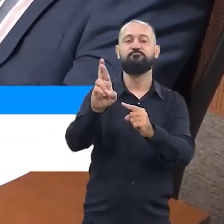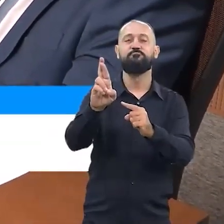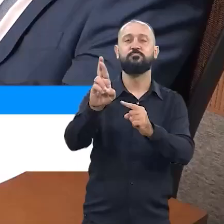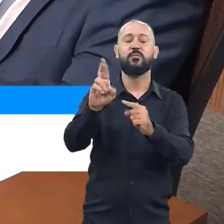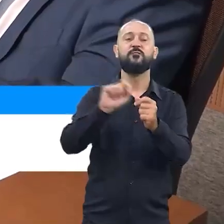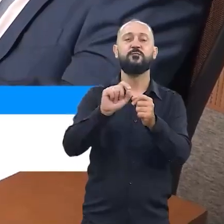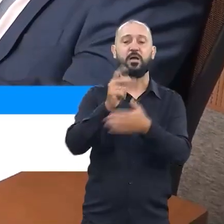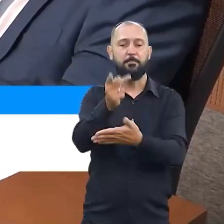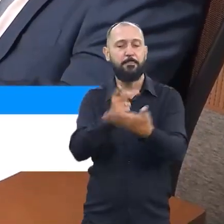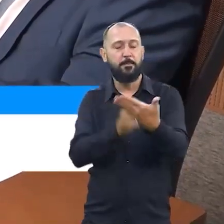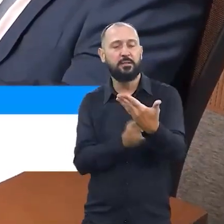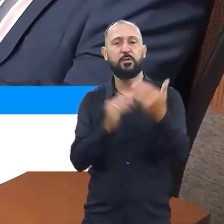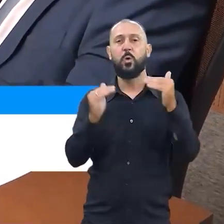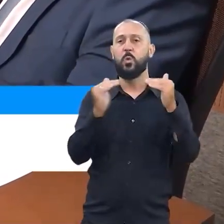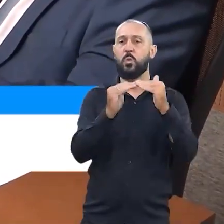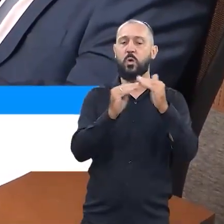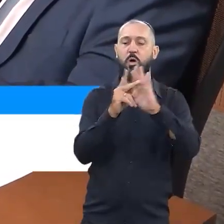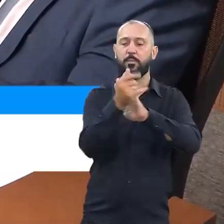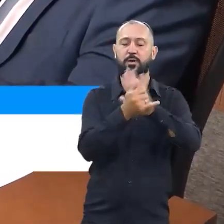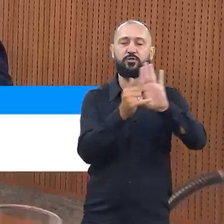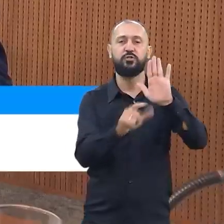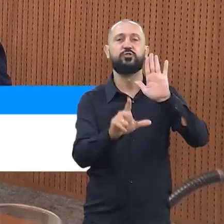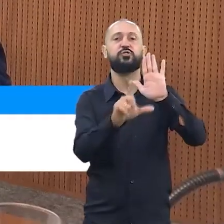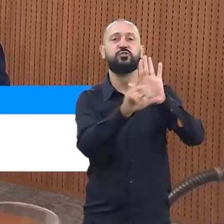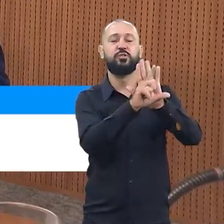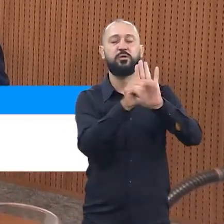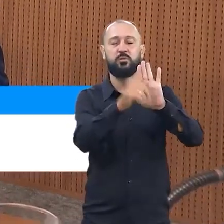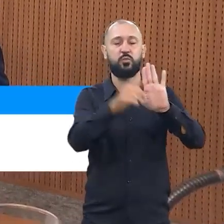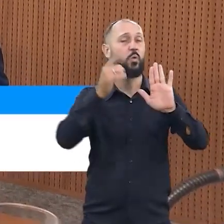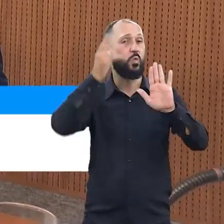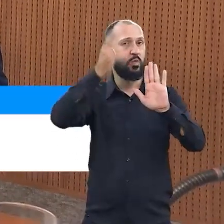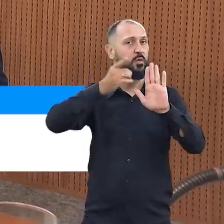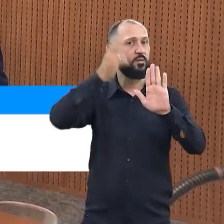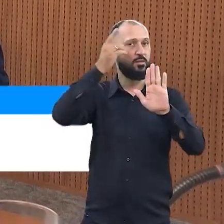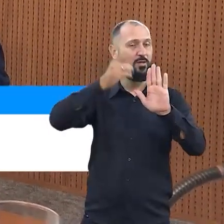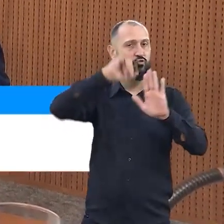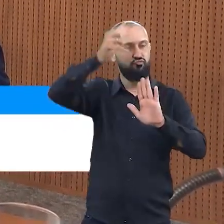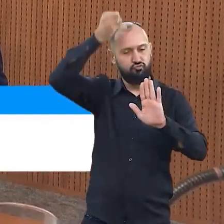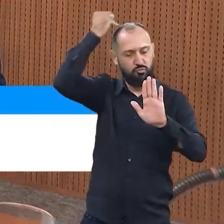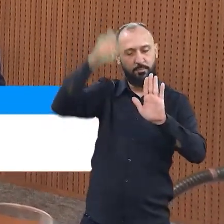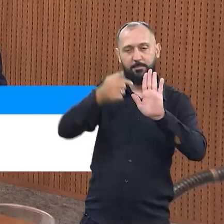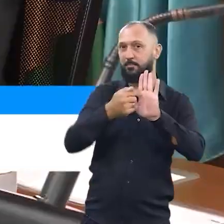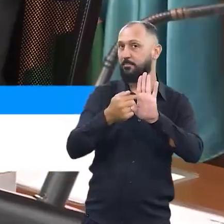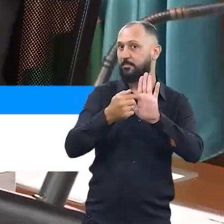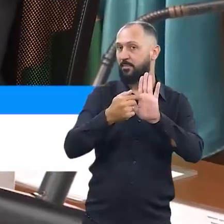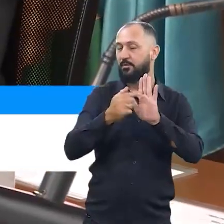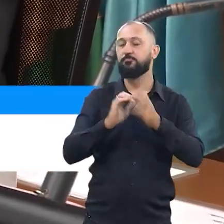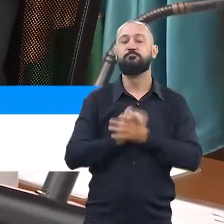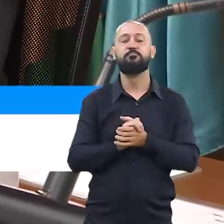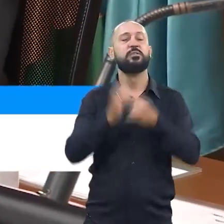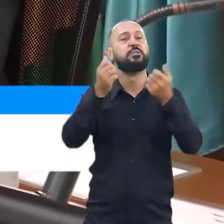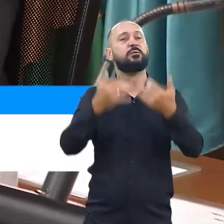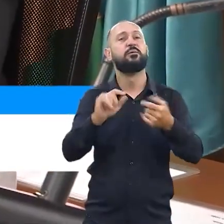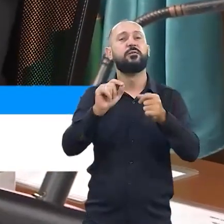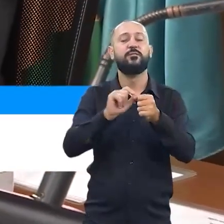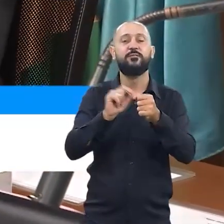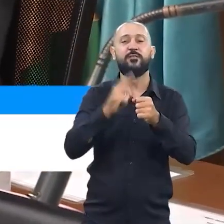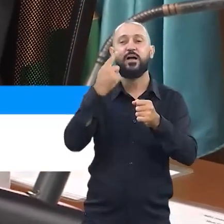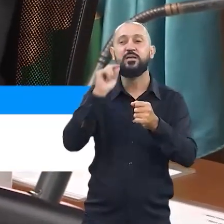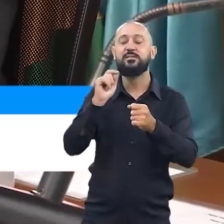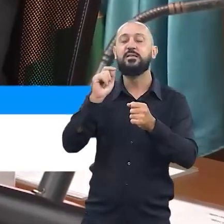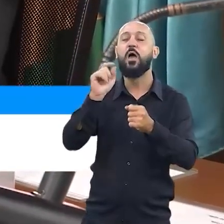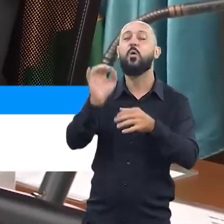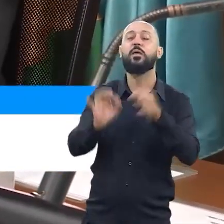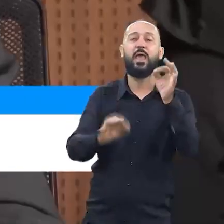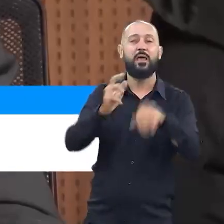A Comissão de Constituição, Justiça e Redação emitiu parecer favorável ao projeto de lei de autoria do deputado Júnior Mock,